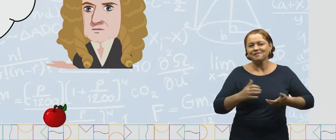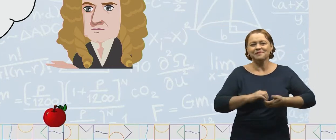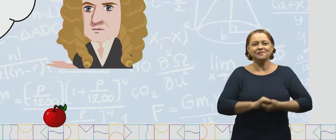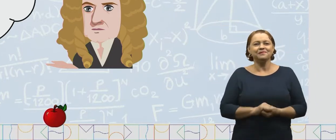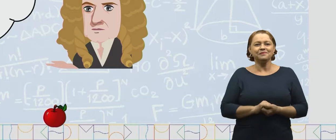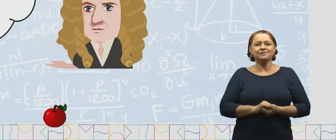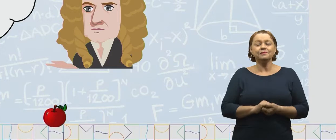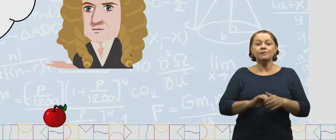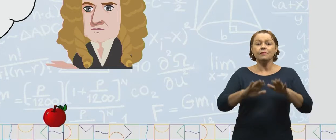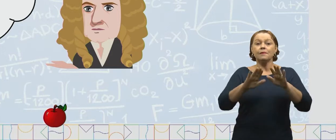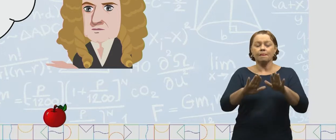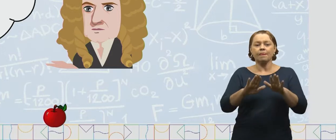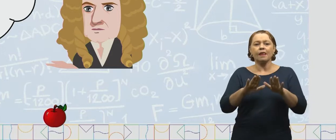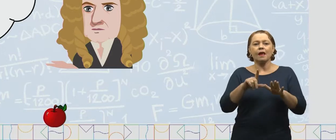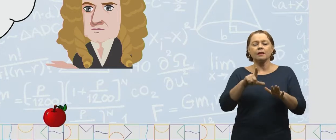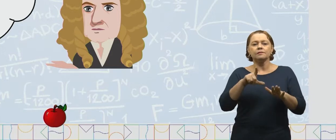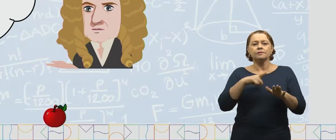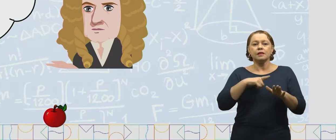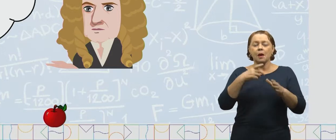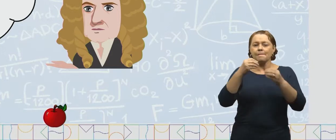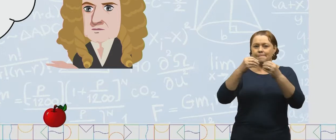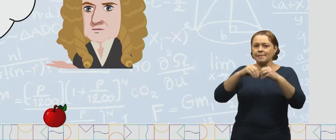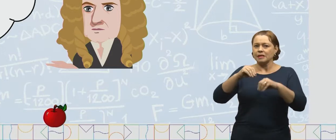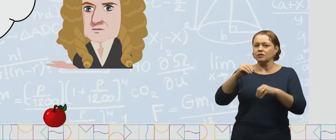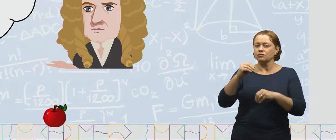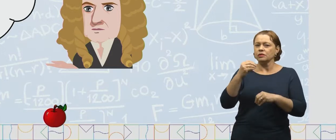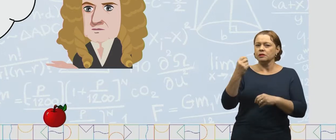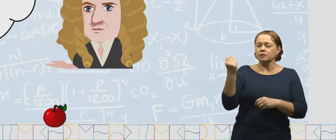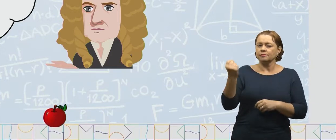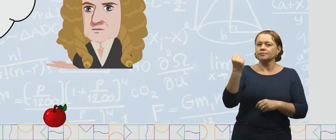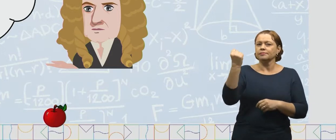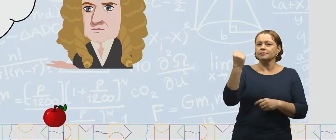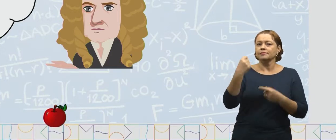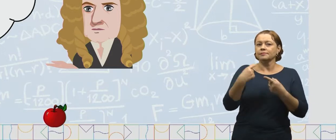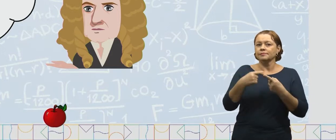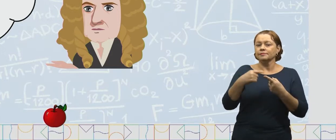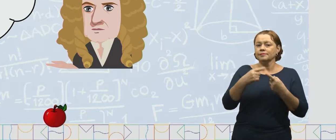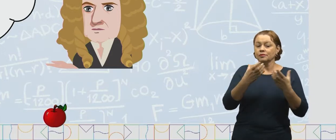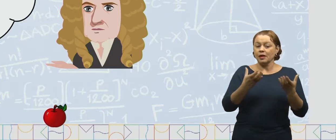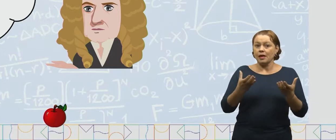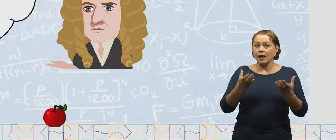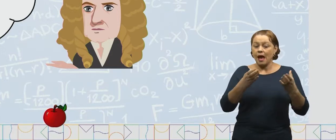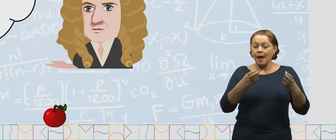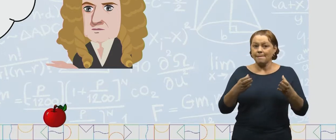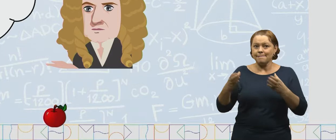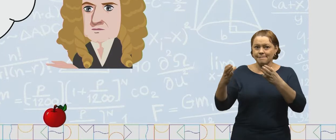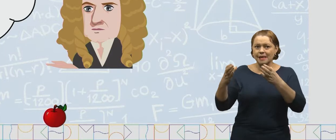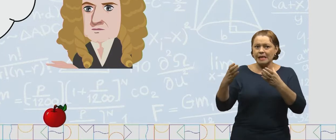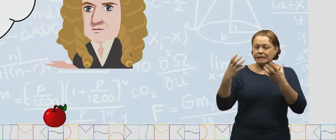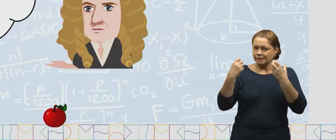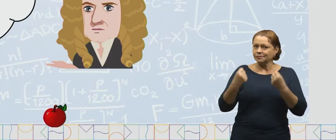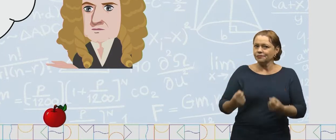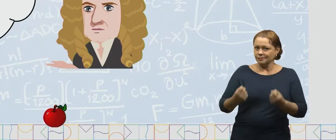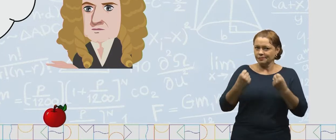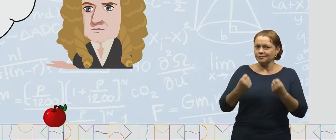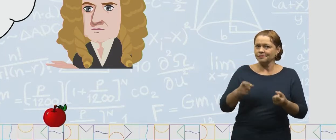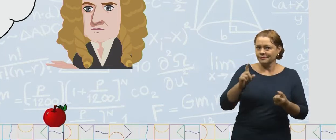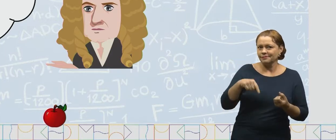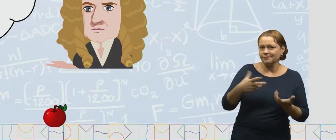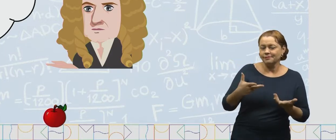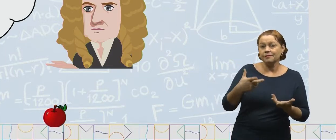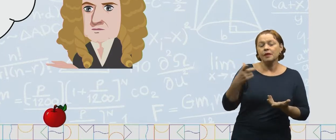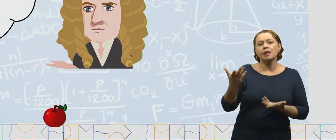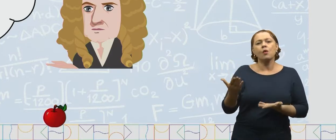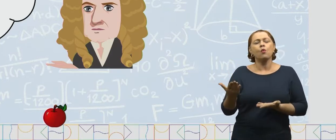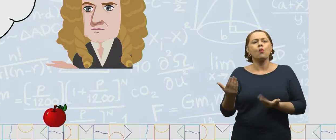verdade? Entretanto, o estrago seria bem mais grave do que uma maçã, não é verdade? Desta forma, Isaac Newton